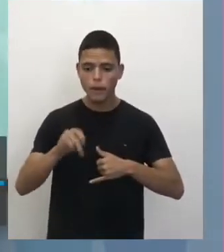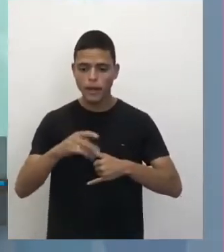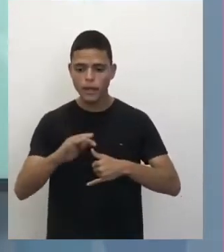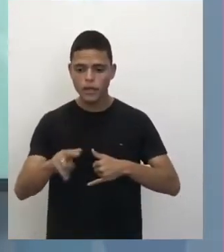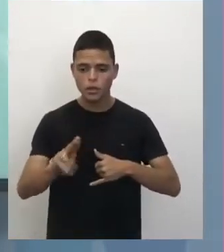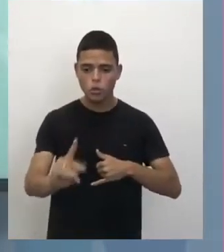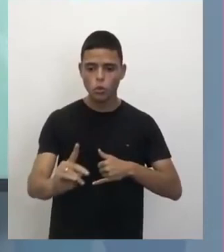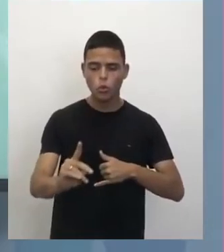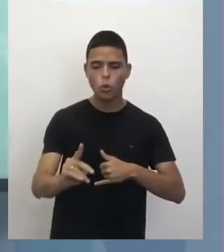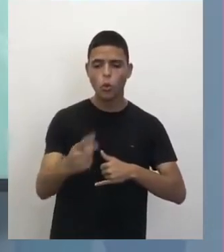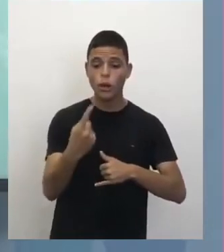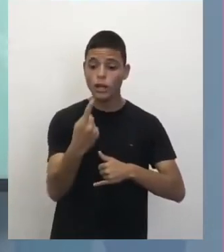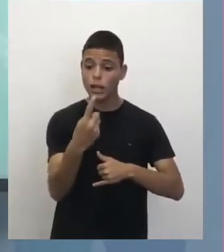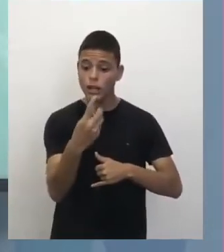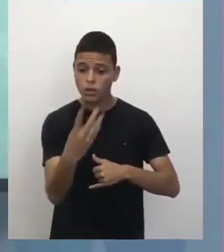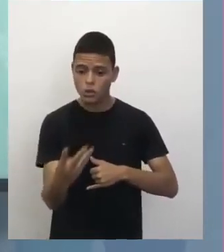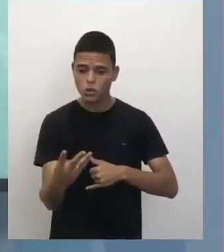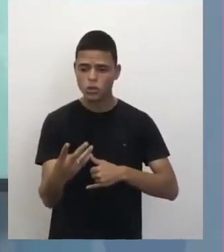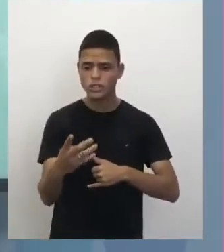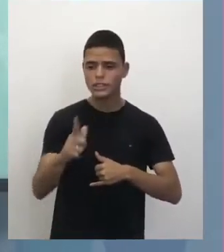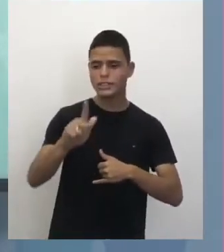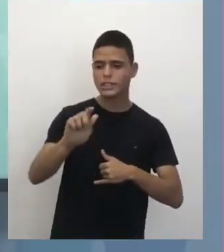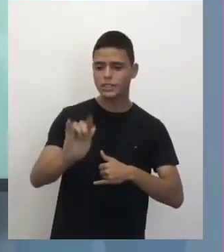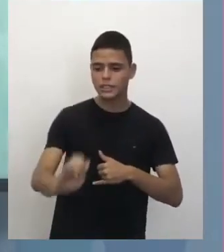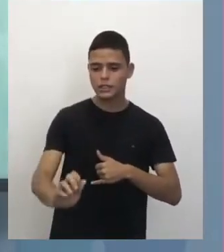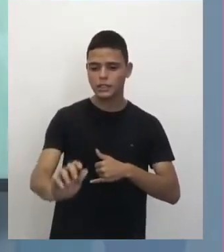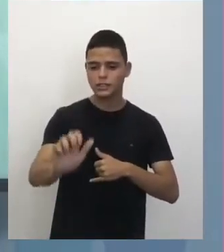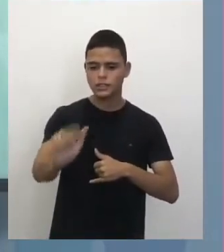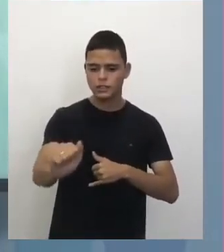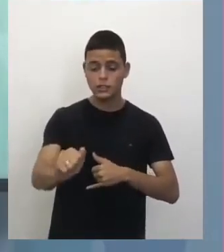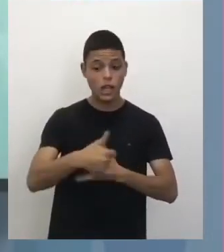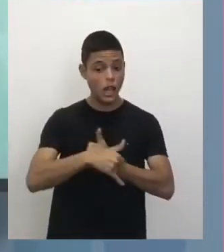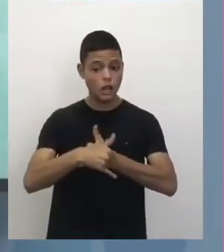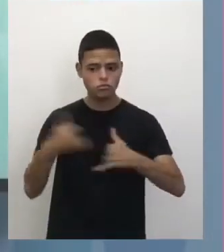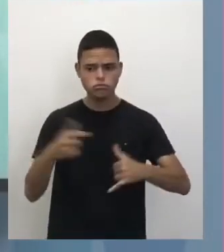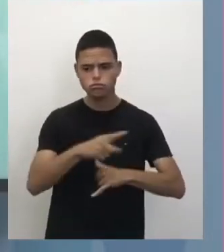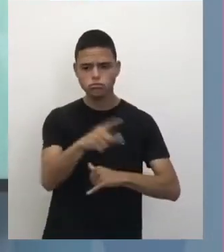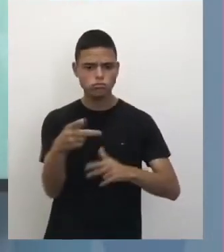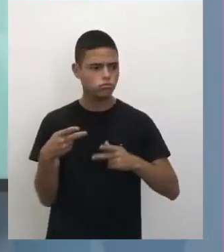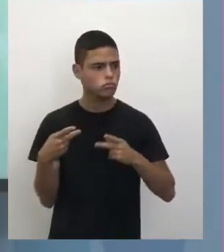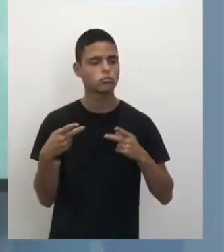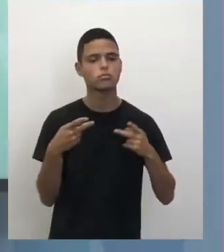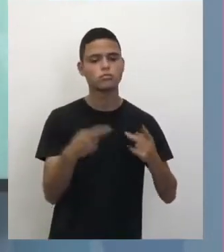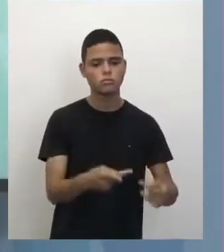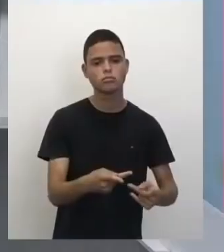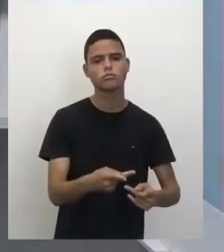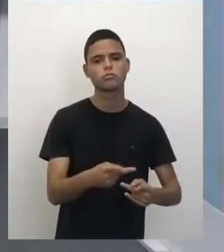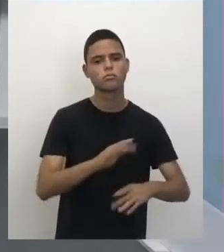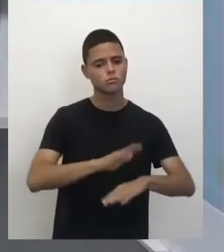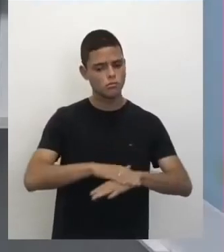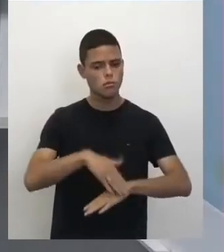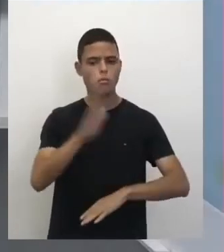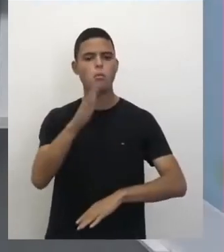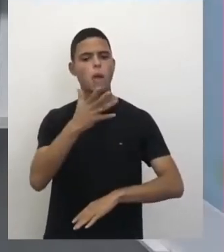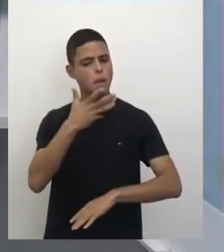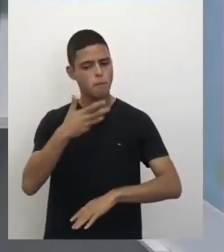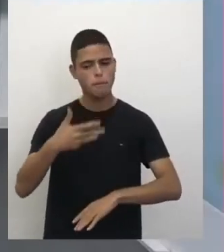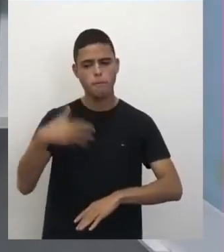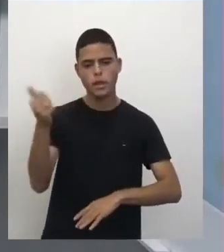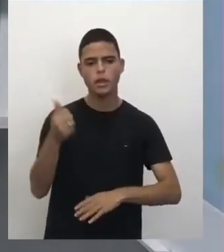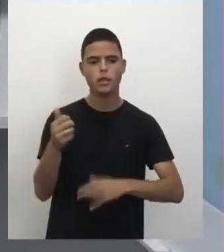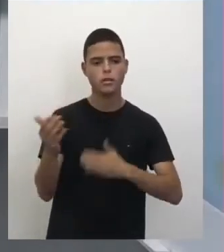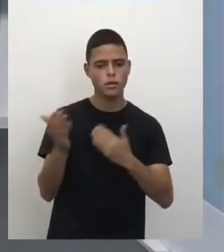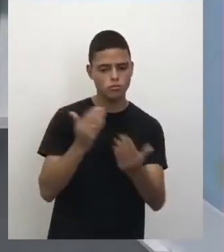né? 14 gigawatts, aquela potência dela. Poderia visitar e vai melhorar um pouco a discussão. Eu já fui lá. Olha aí. Se